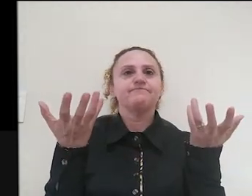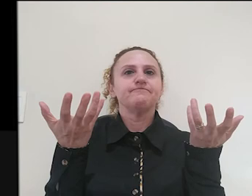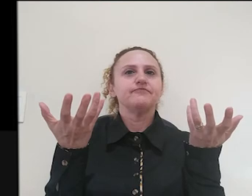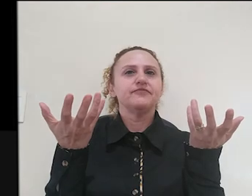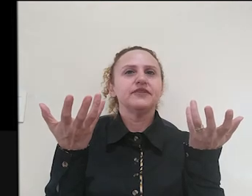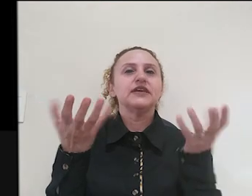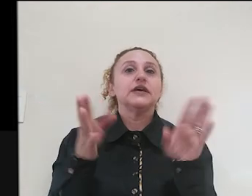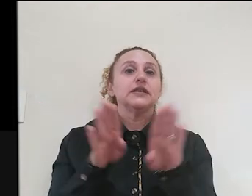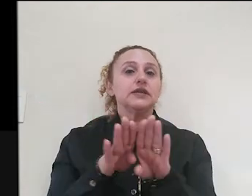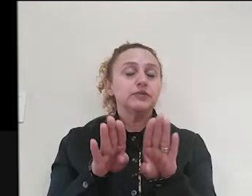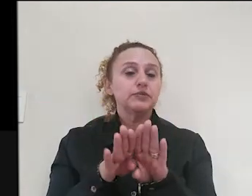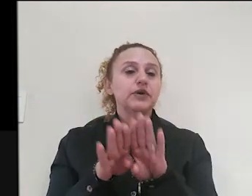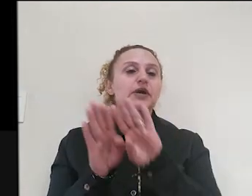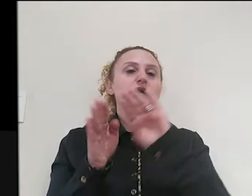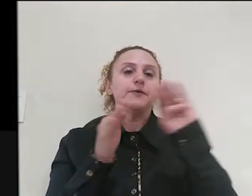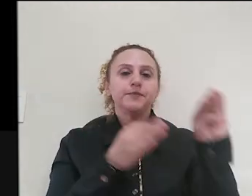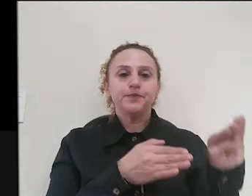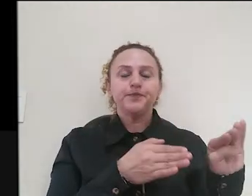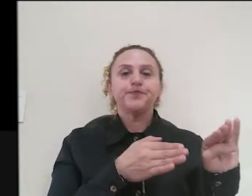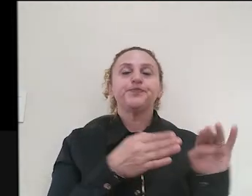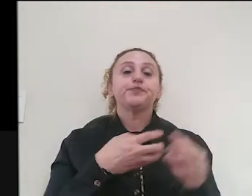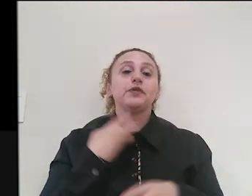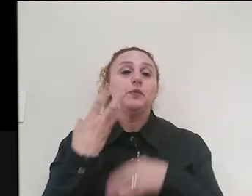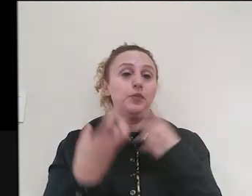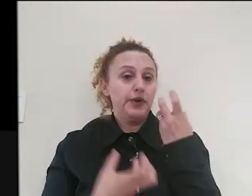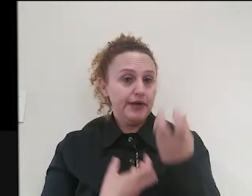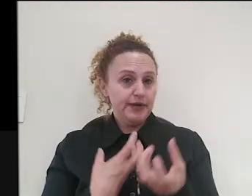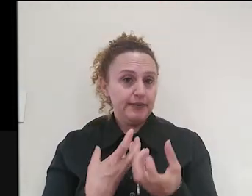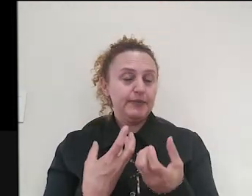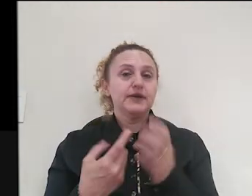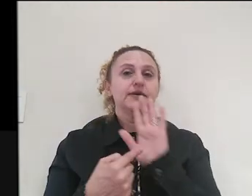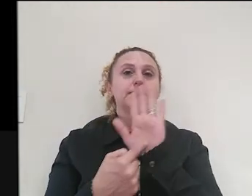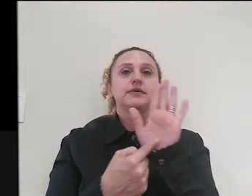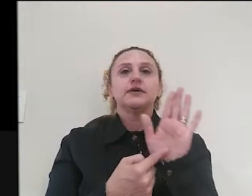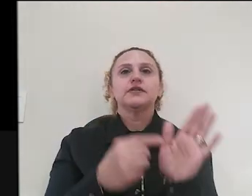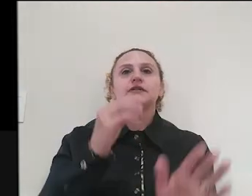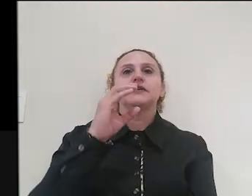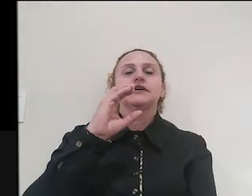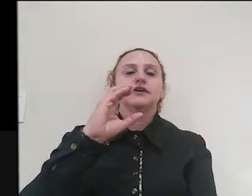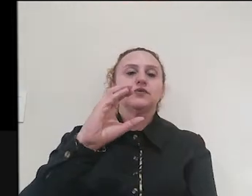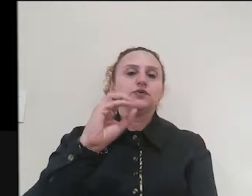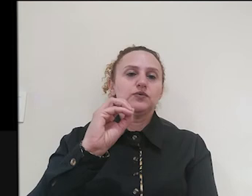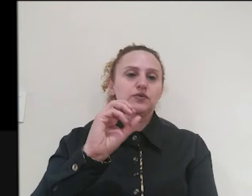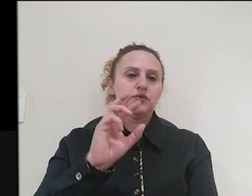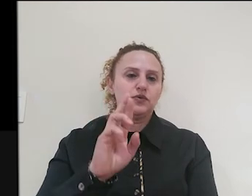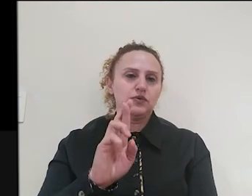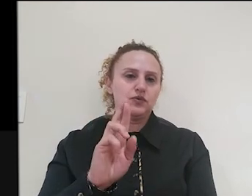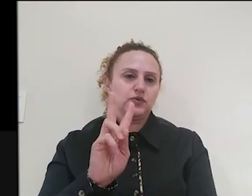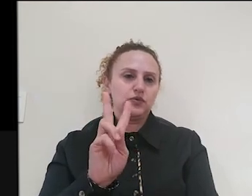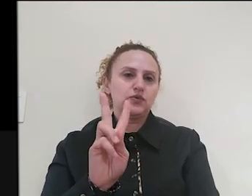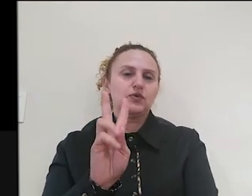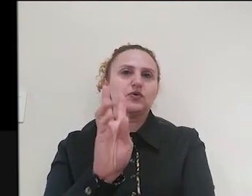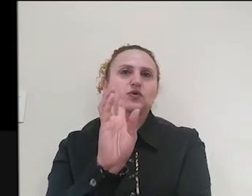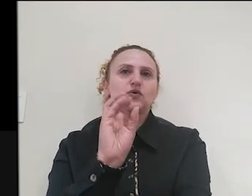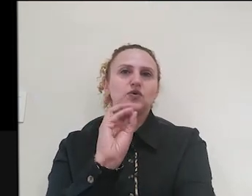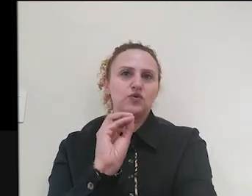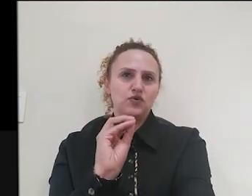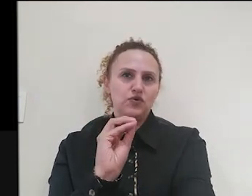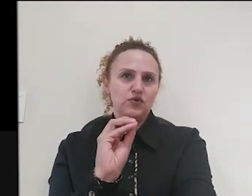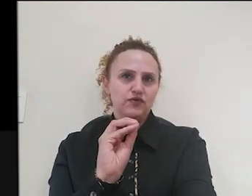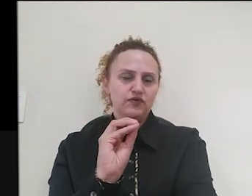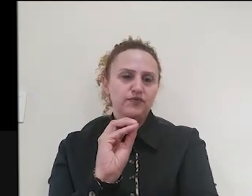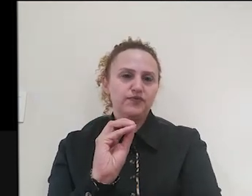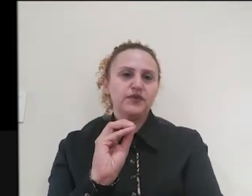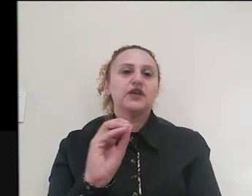é O Corvo, de Edgar Allan Poe, em que a gente tem um homem que perde a sua amada e que tem dificuldade de dormir à noite e é